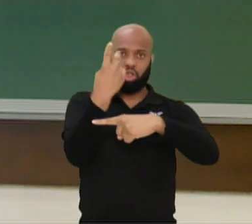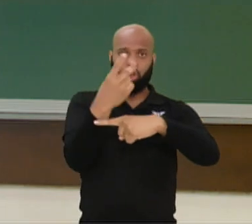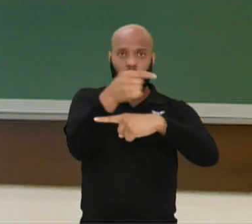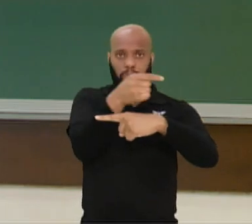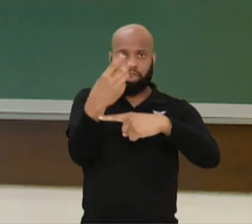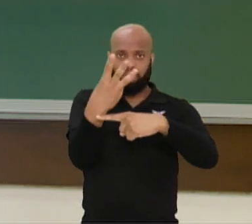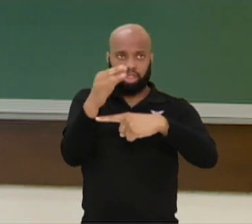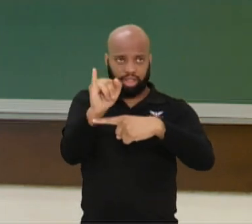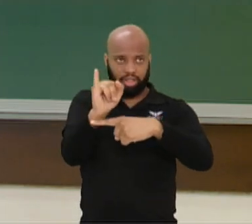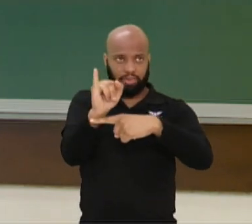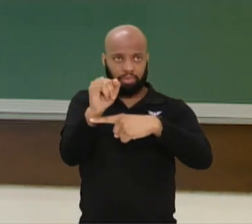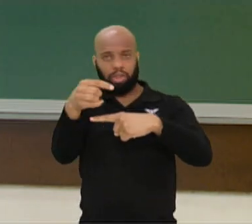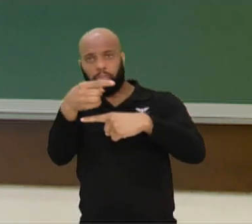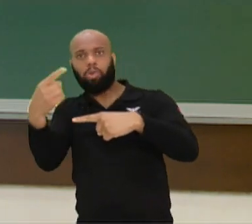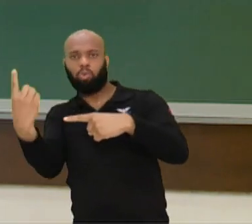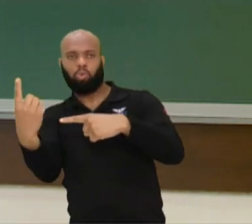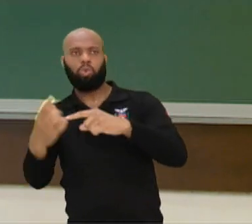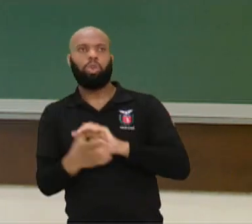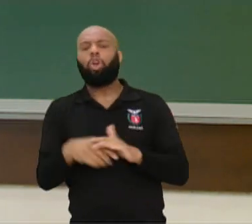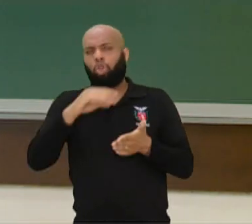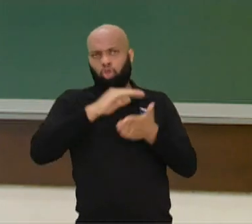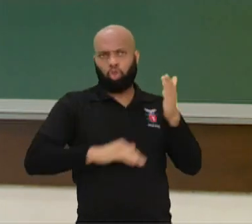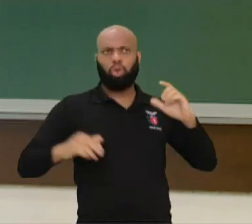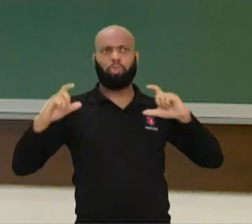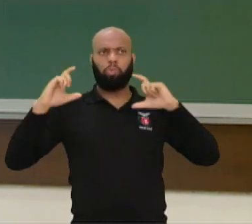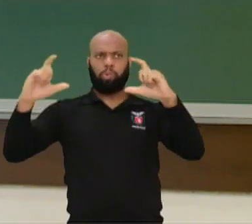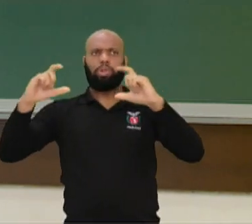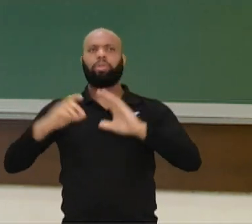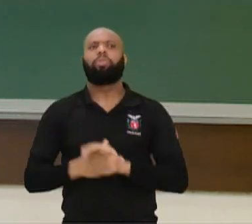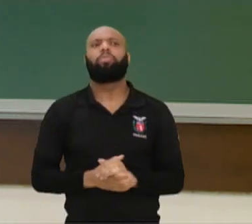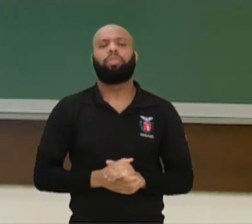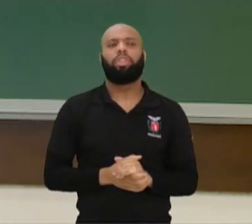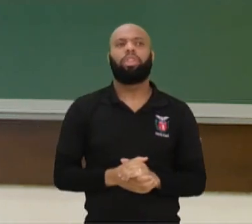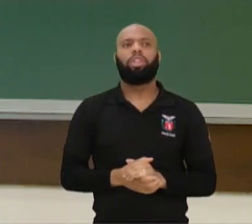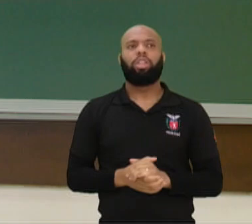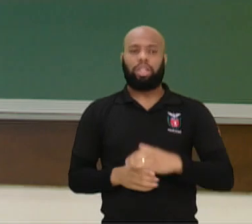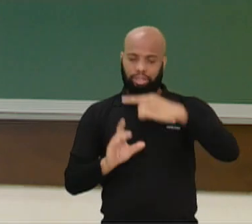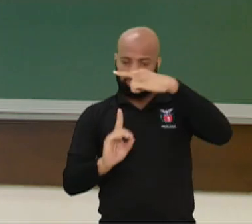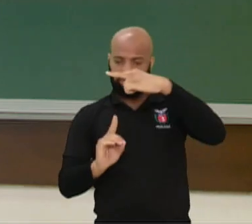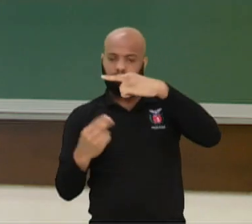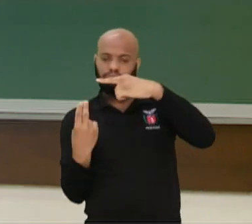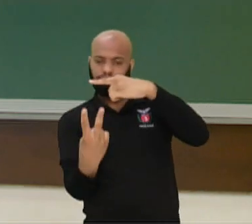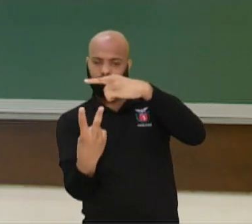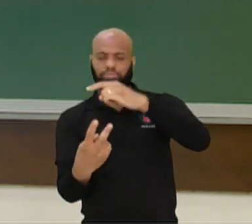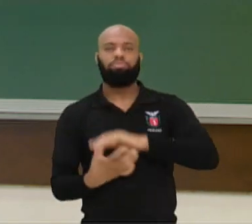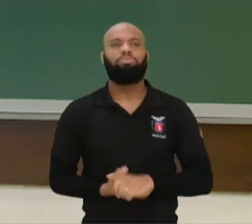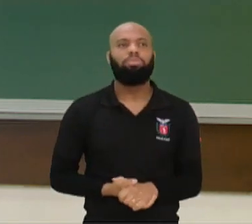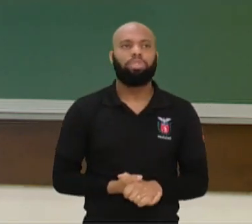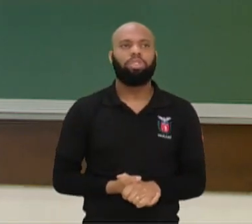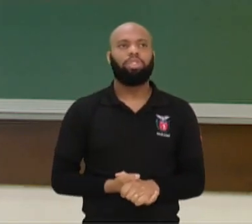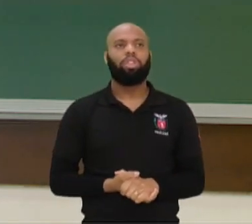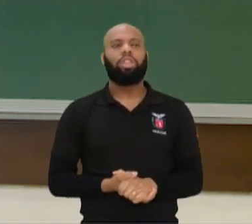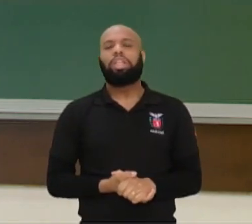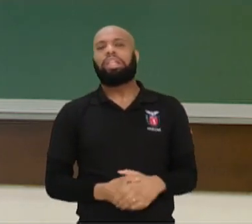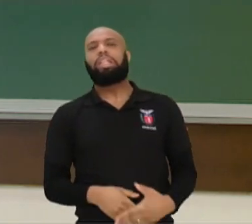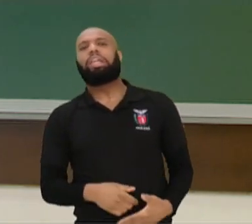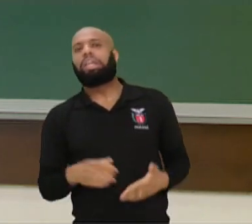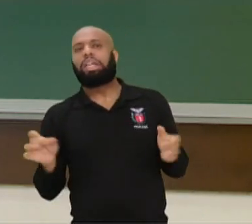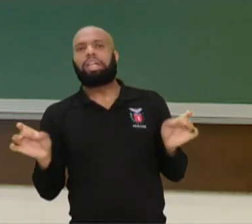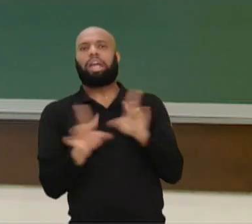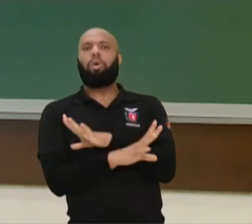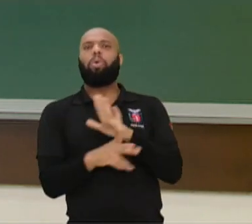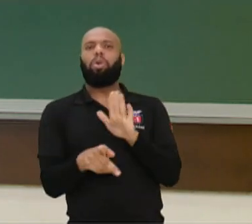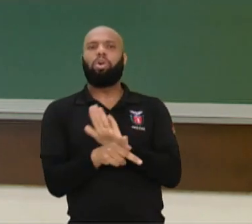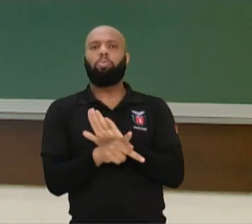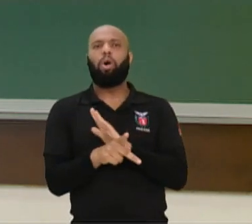1, já retirando aqui o nosso parênteses. No denominador, 2. Vejam, não tenho mais